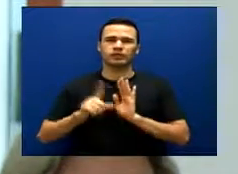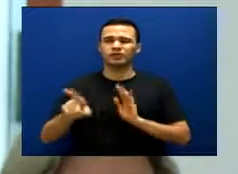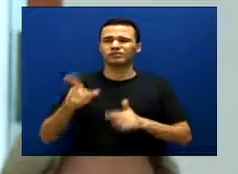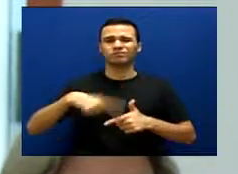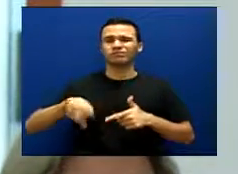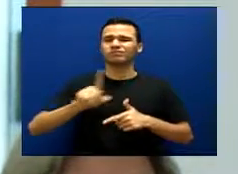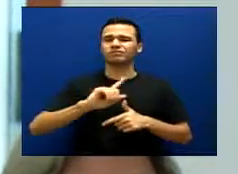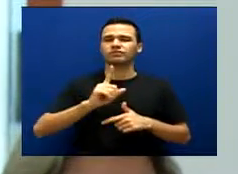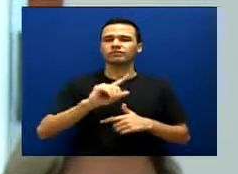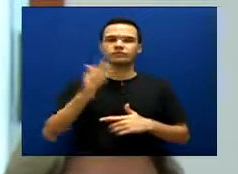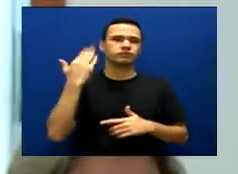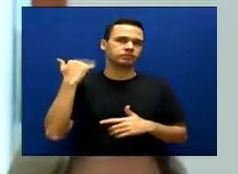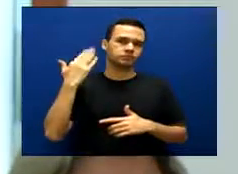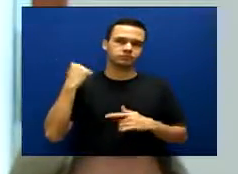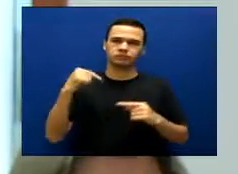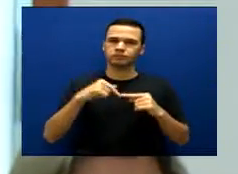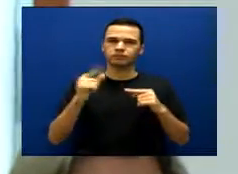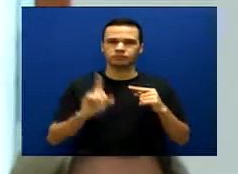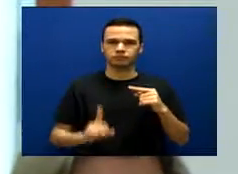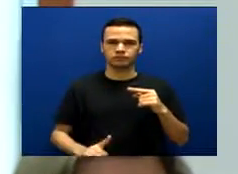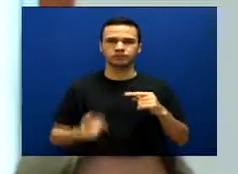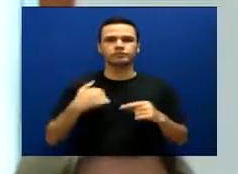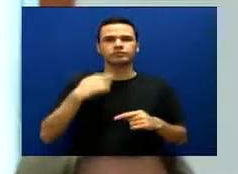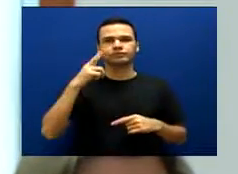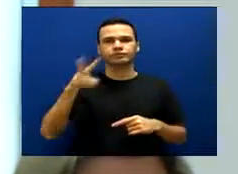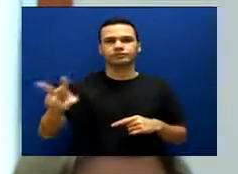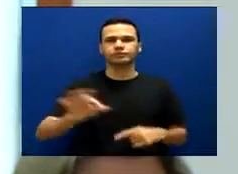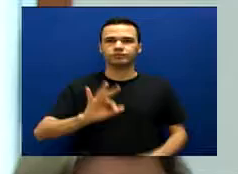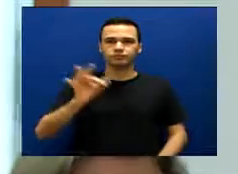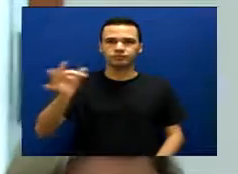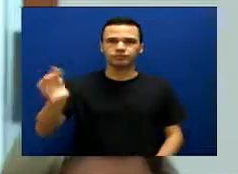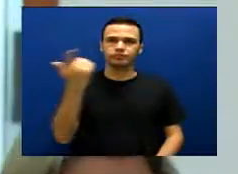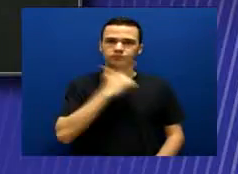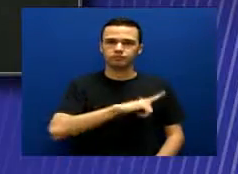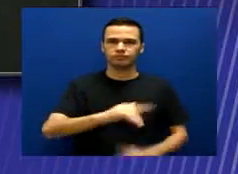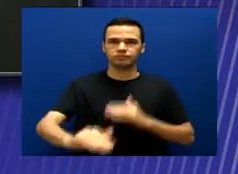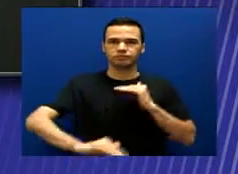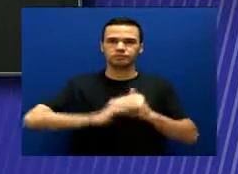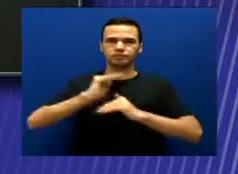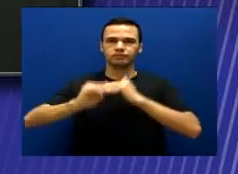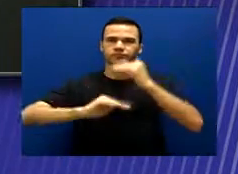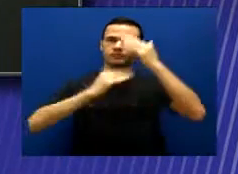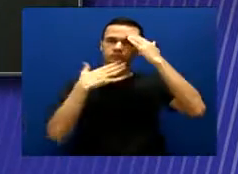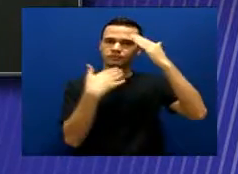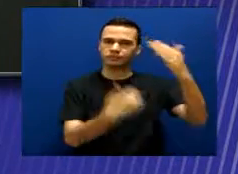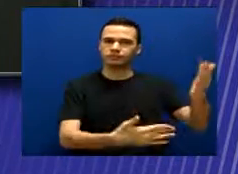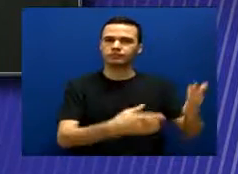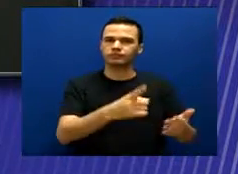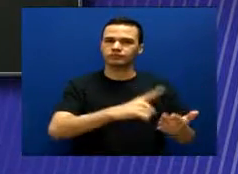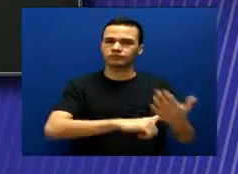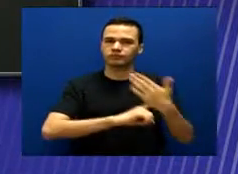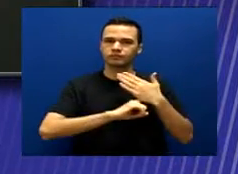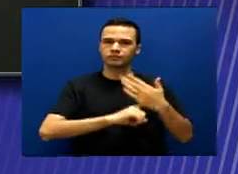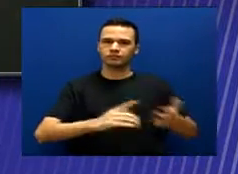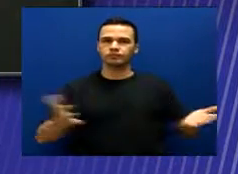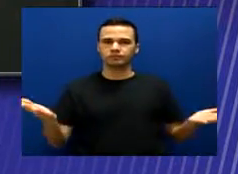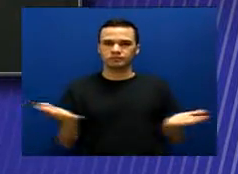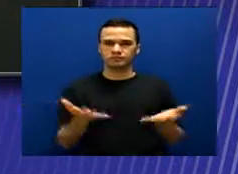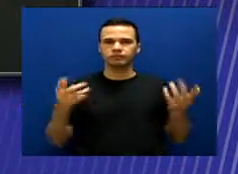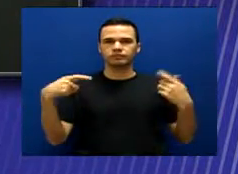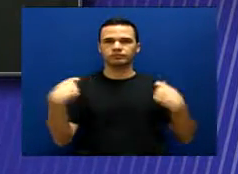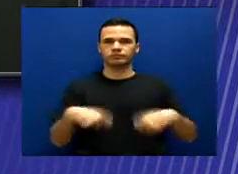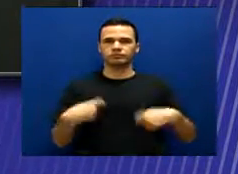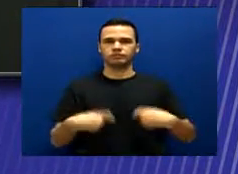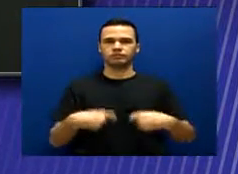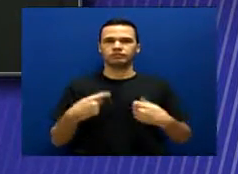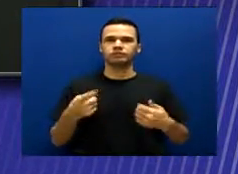dar certo também, já é coisa do passado, vamos parar, vamos olhar para frente que tudo vai dar certo. Eu agradeço a compreensão agora, de Vossa Excelência. E agora, o que nós precisamos, pastor